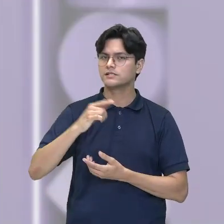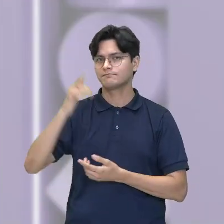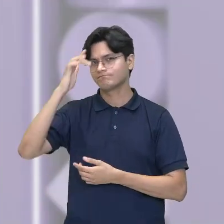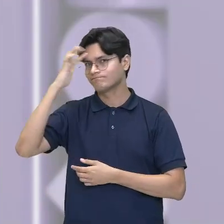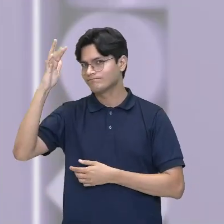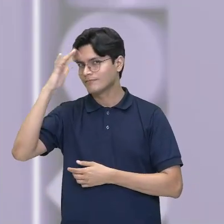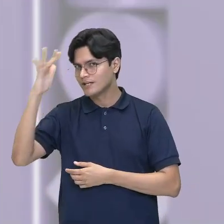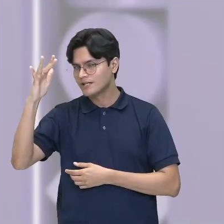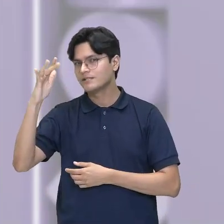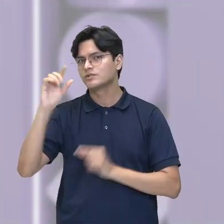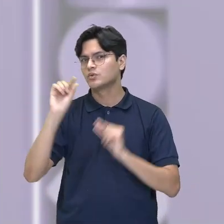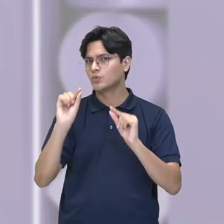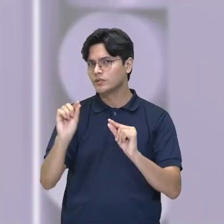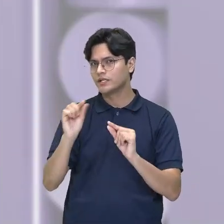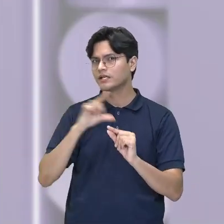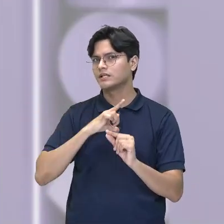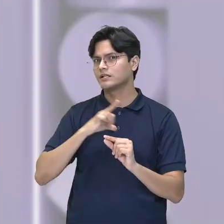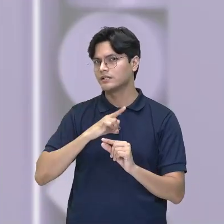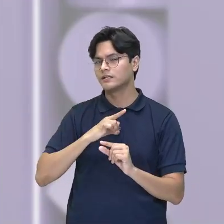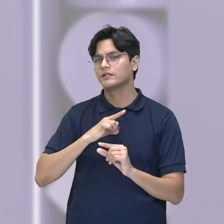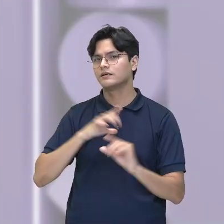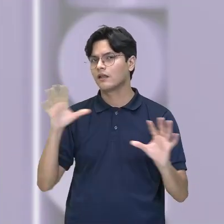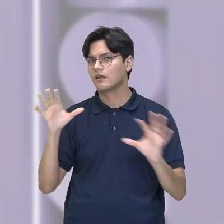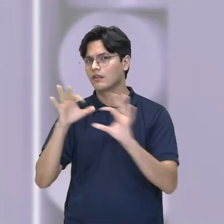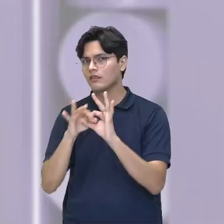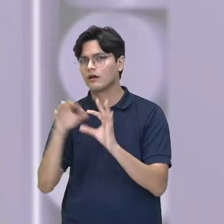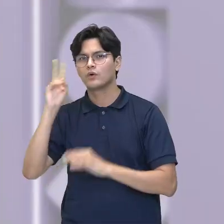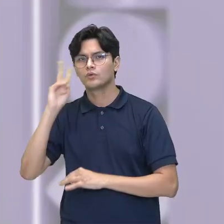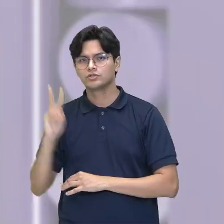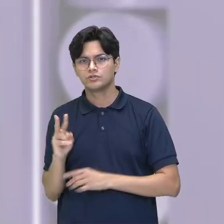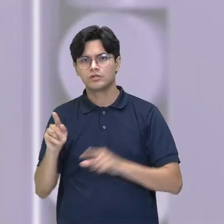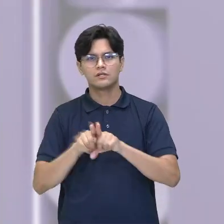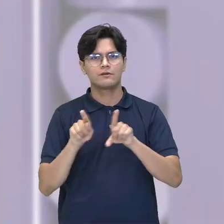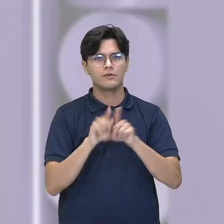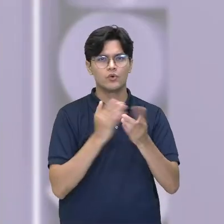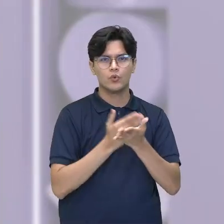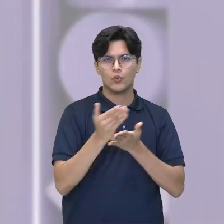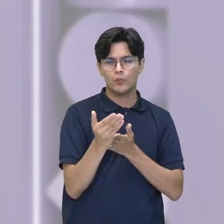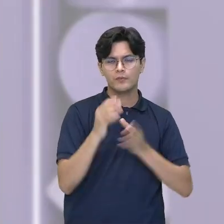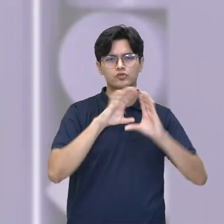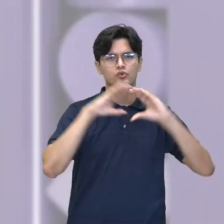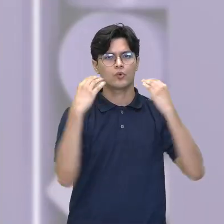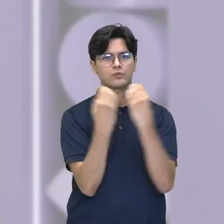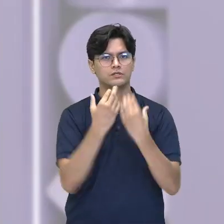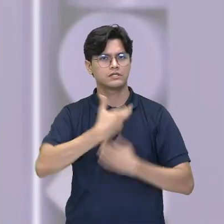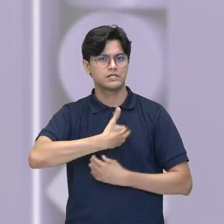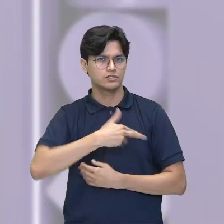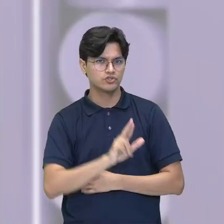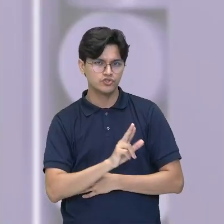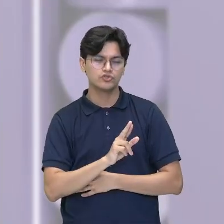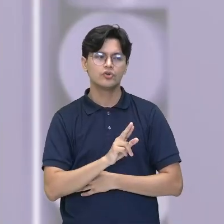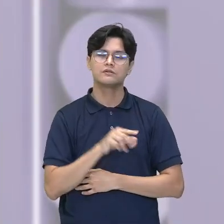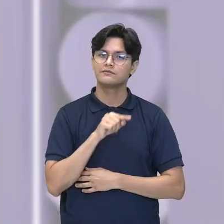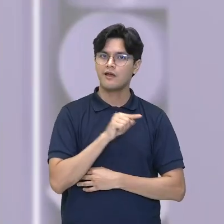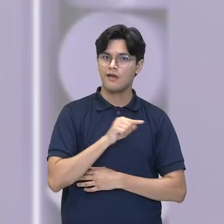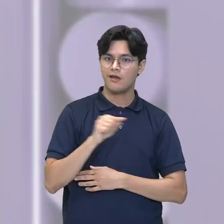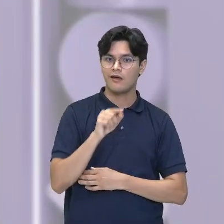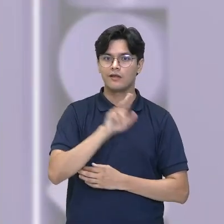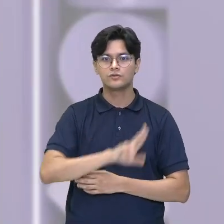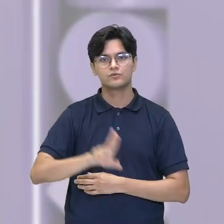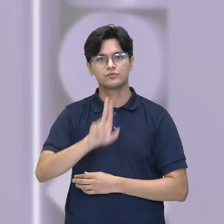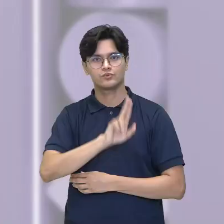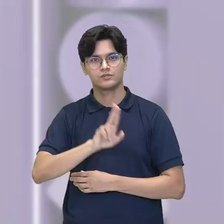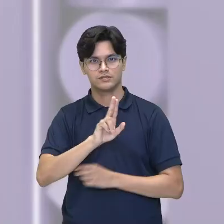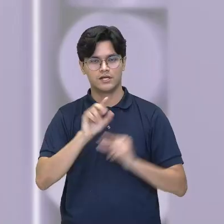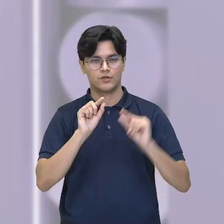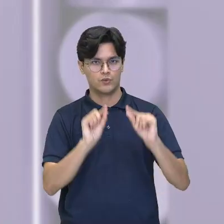história e, ao mesmo tempo, que as primeiras comunidades religiosas, elas, de certa forma, usaram desse discurso mitológico